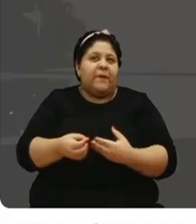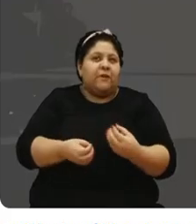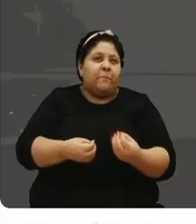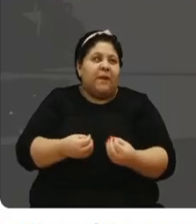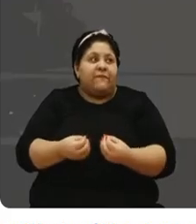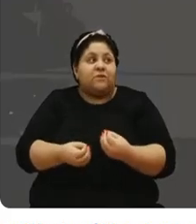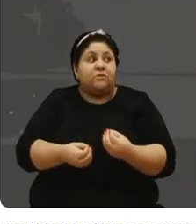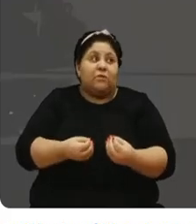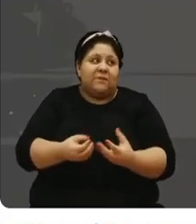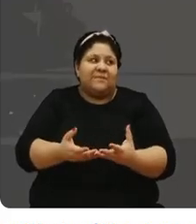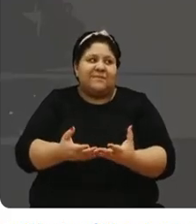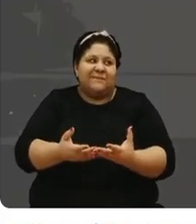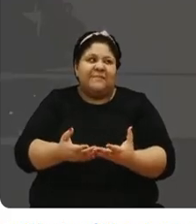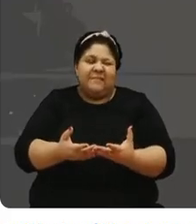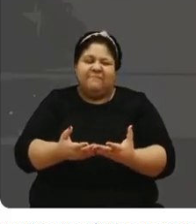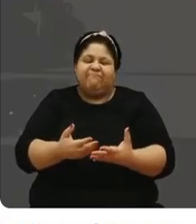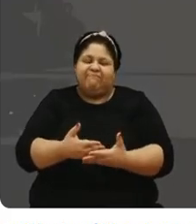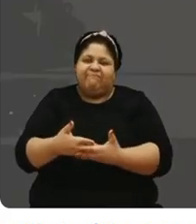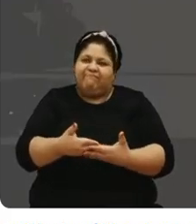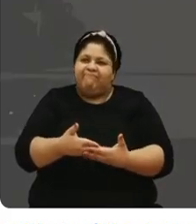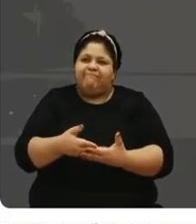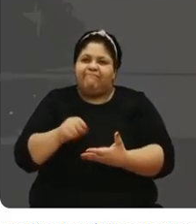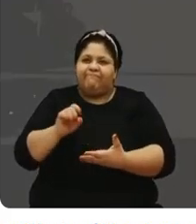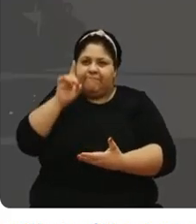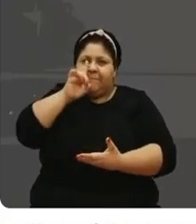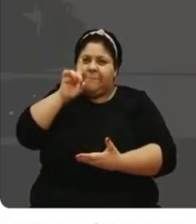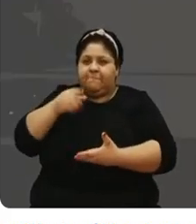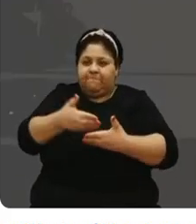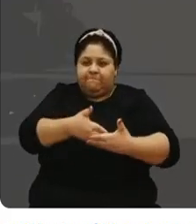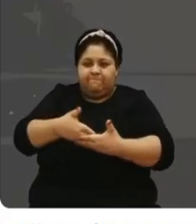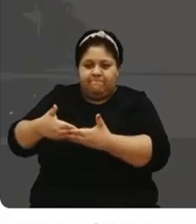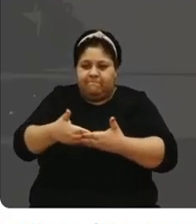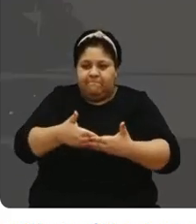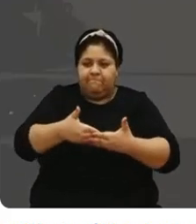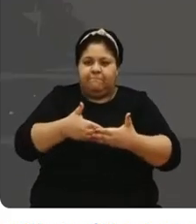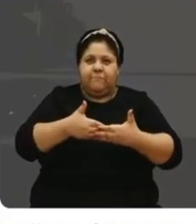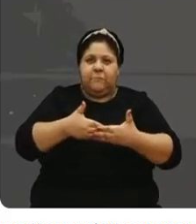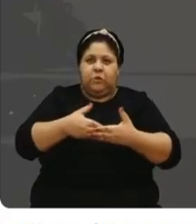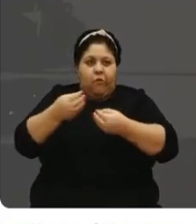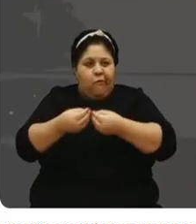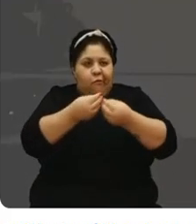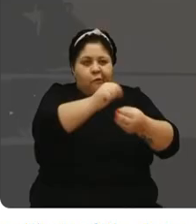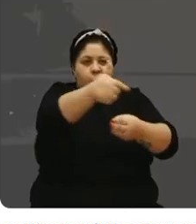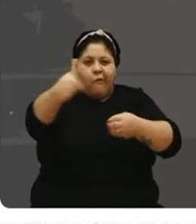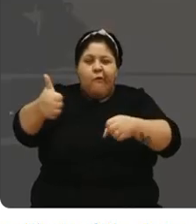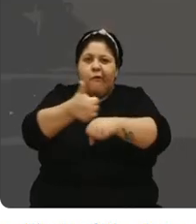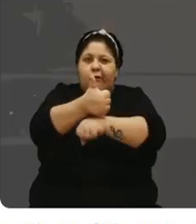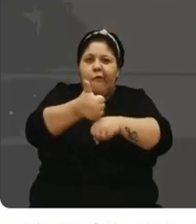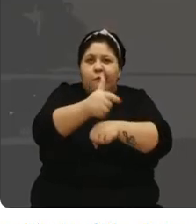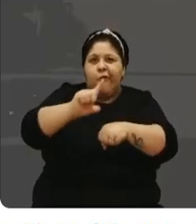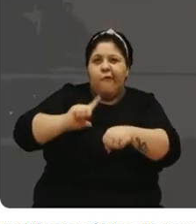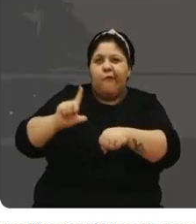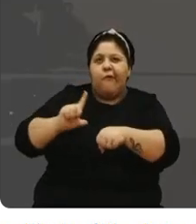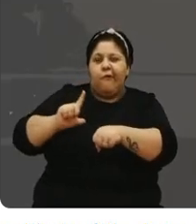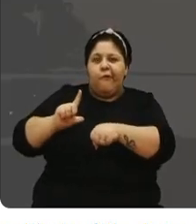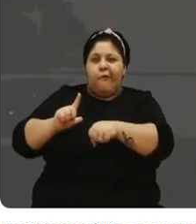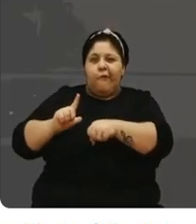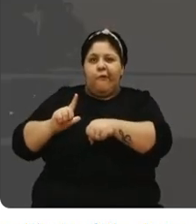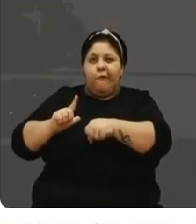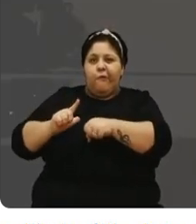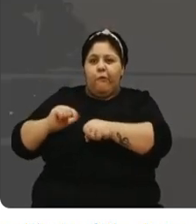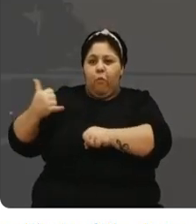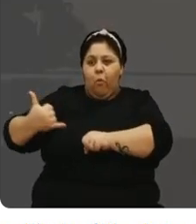Essa criança foi conduzida com cardiologista, ele teve várias alterações durante o ano dele